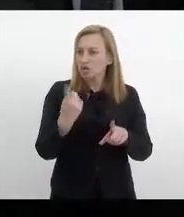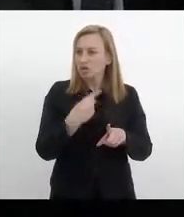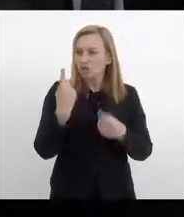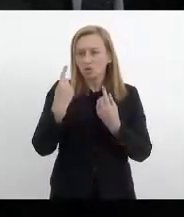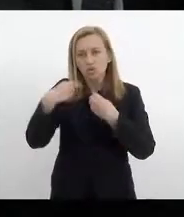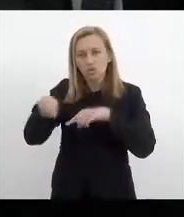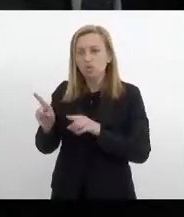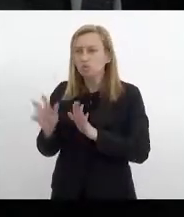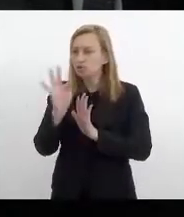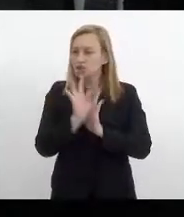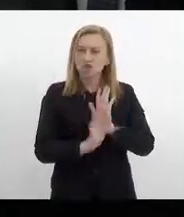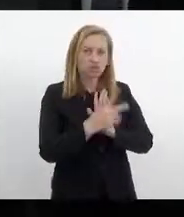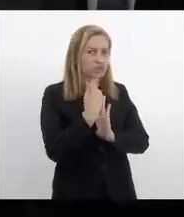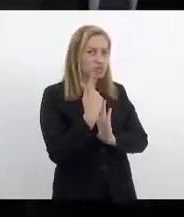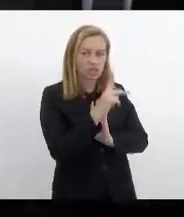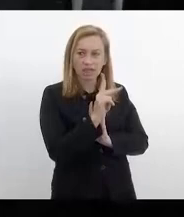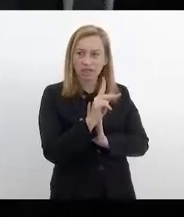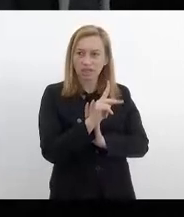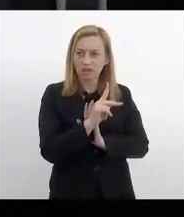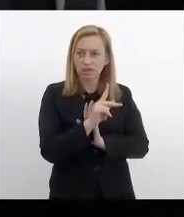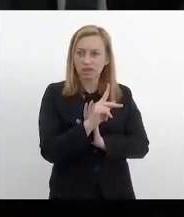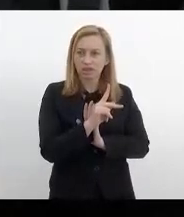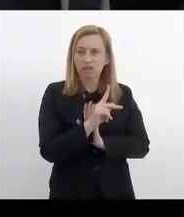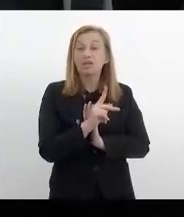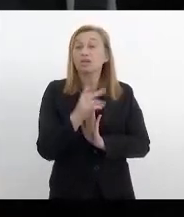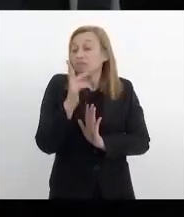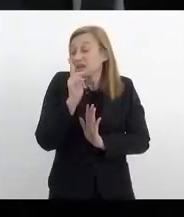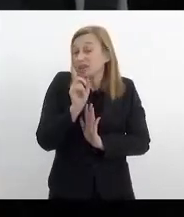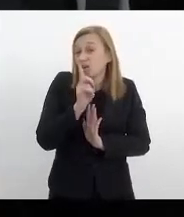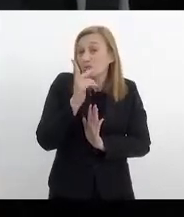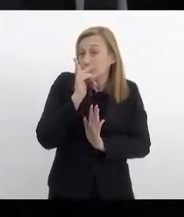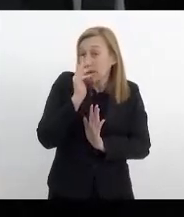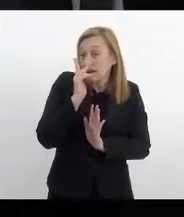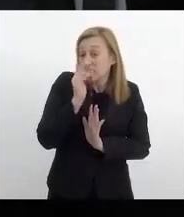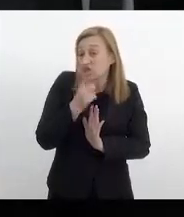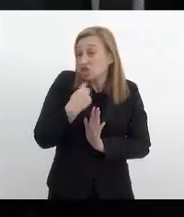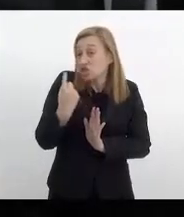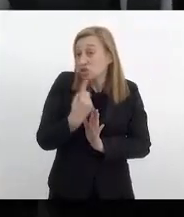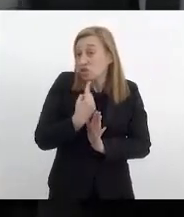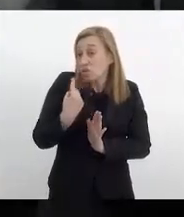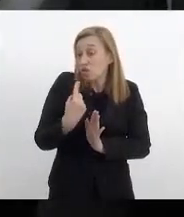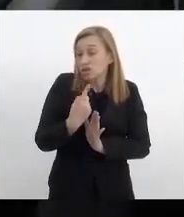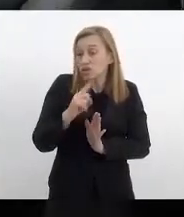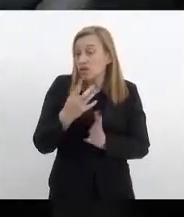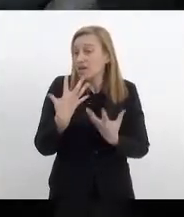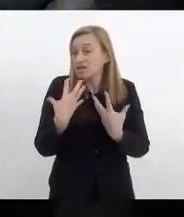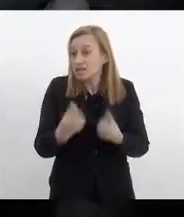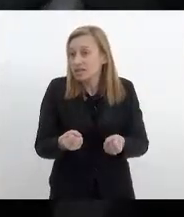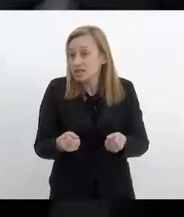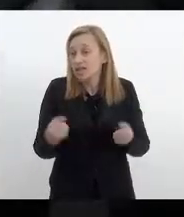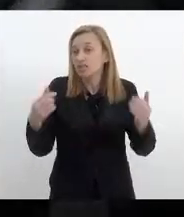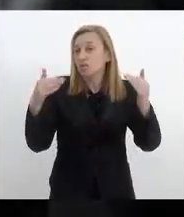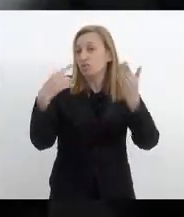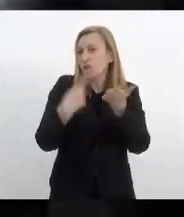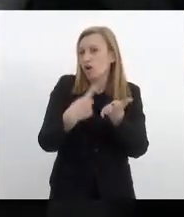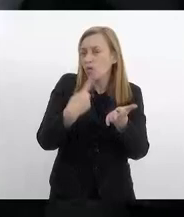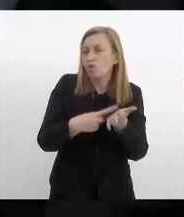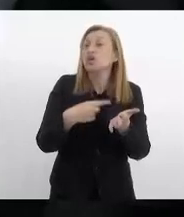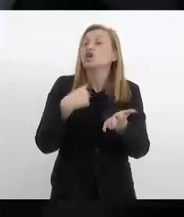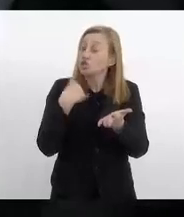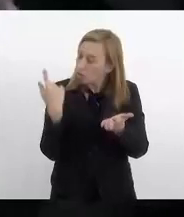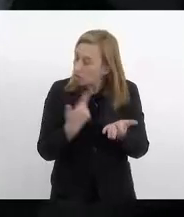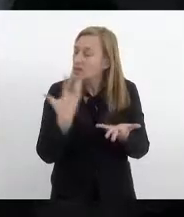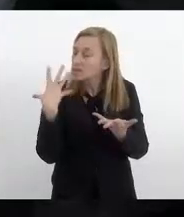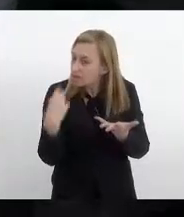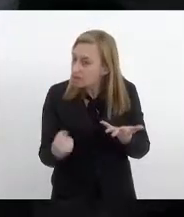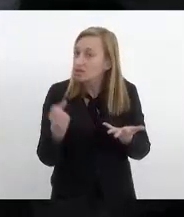o texto do deputado Luiz Paulo. Deixa eu ouvir o deputado. Para que Luiz. Não fique parecendo que nós não somos a favor do acordo. Nós somos a